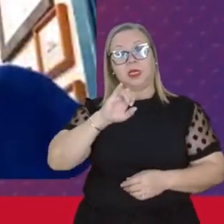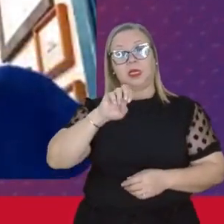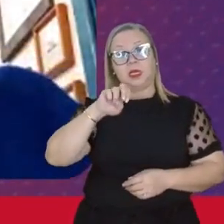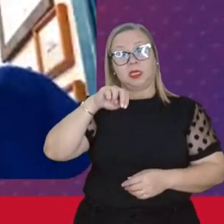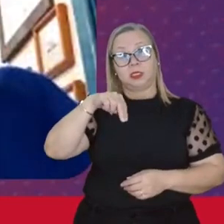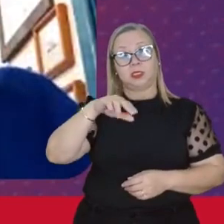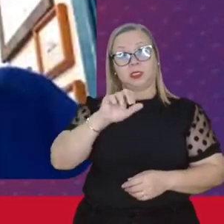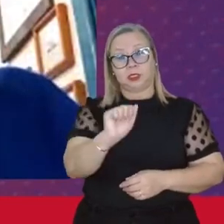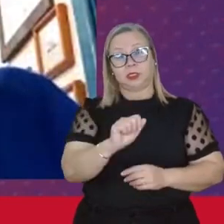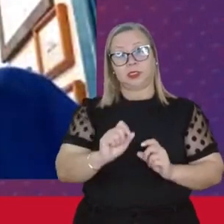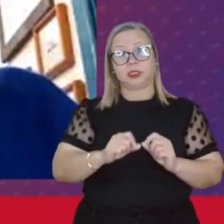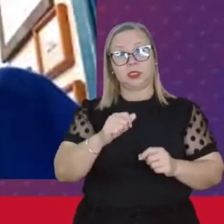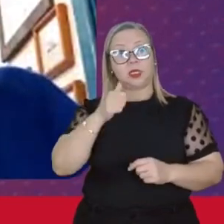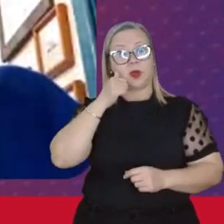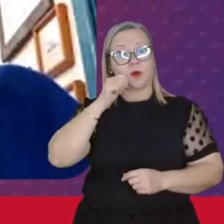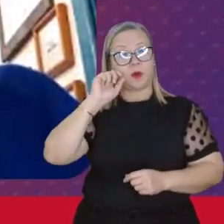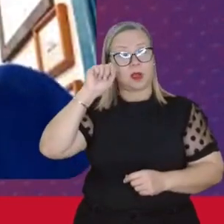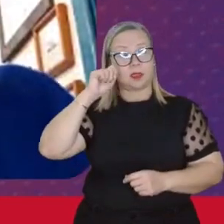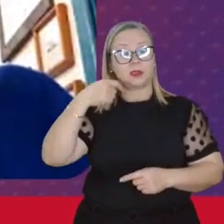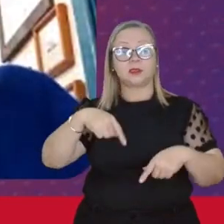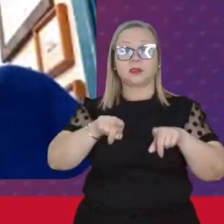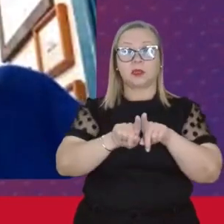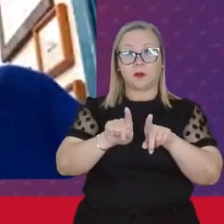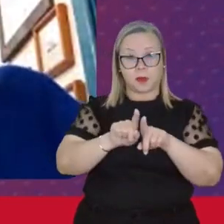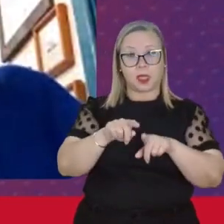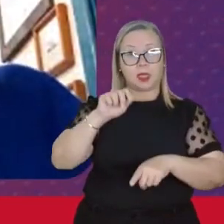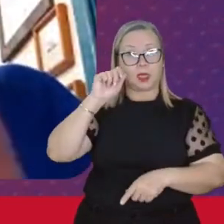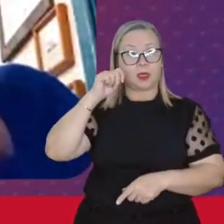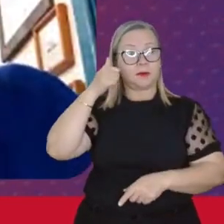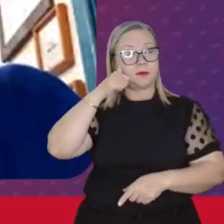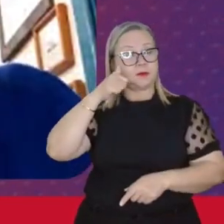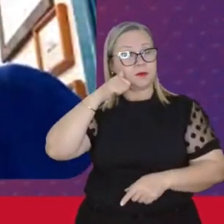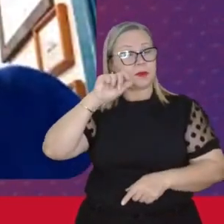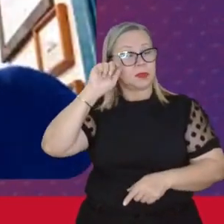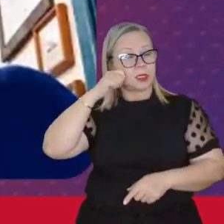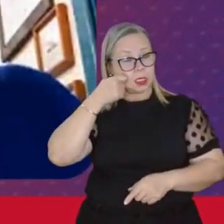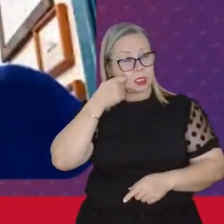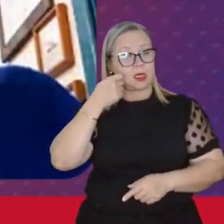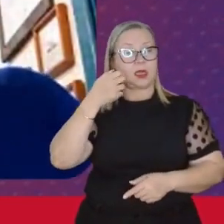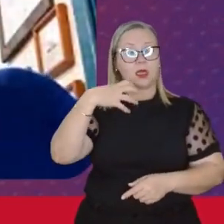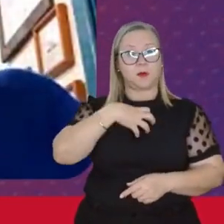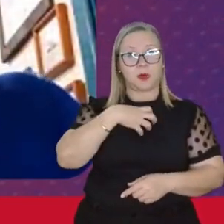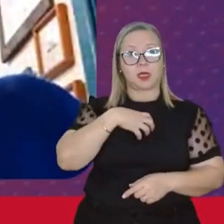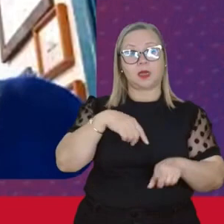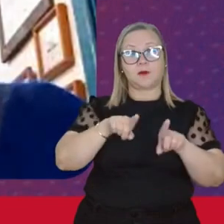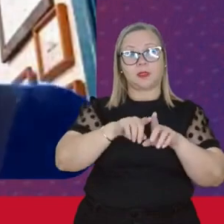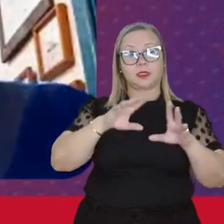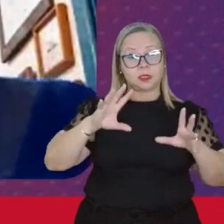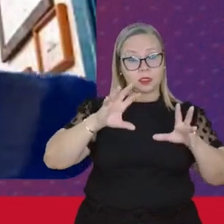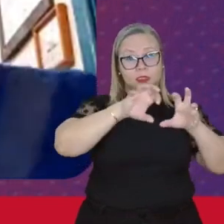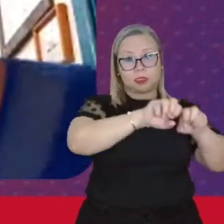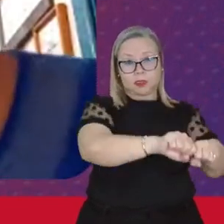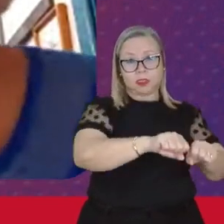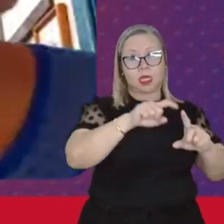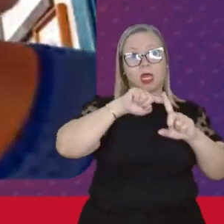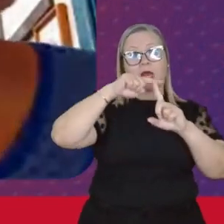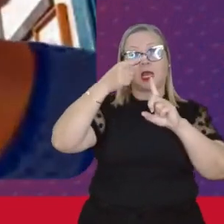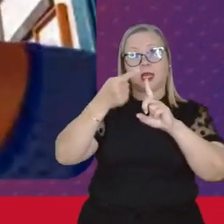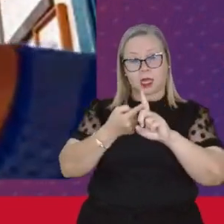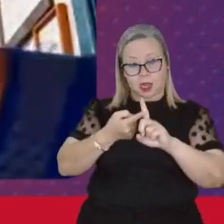tudo, uma mulher negra, baiana, e ela vai ser também sequestrada grávida,